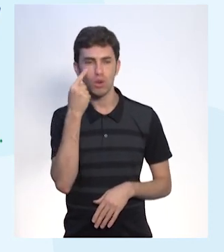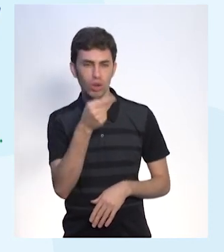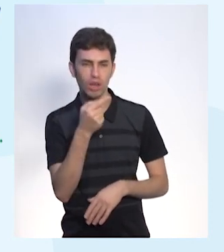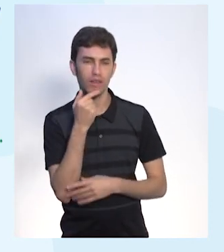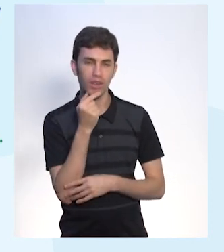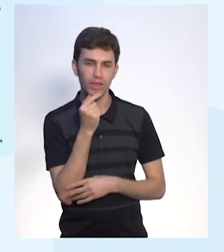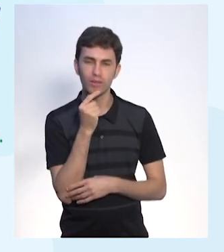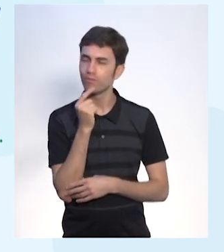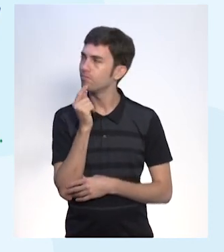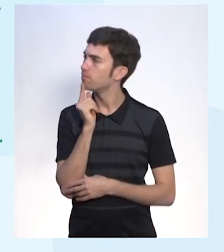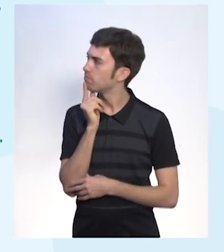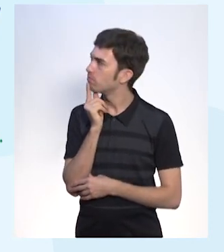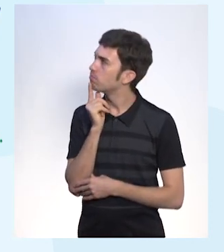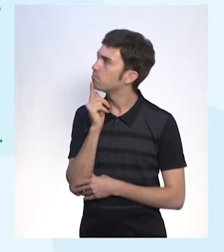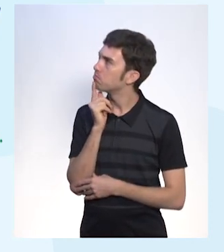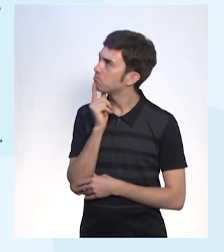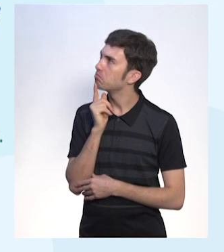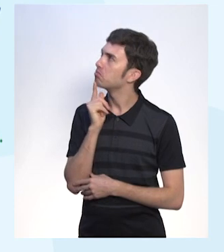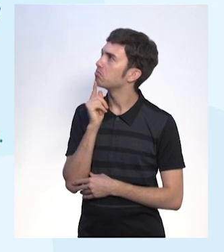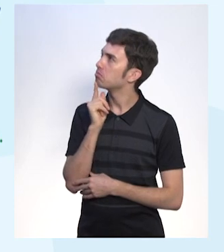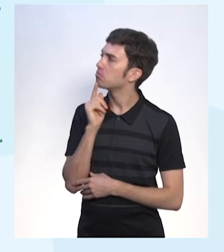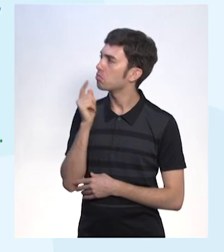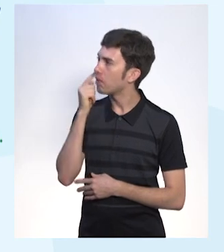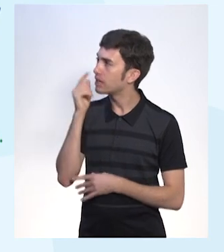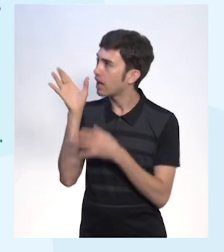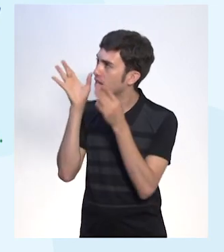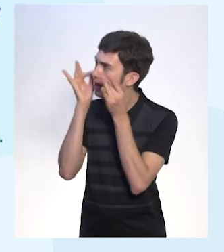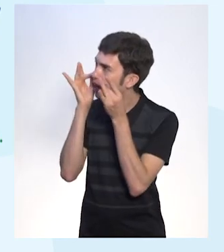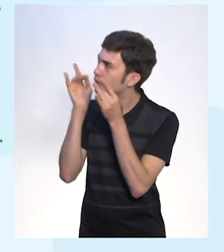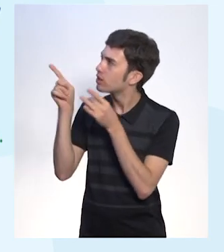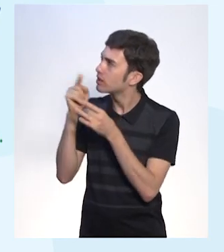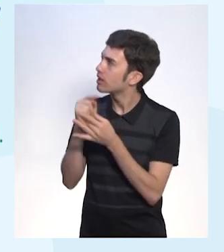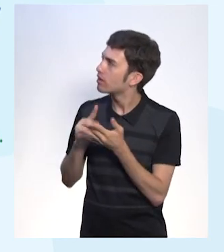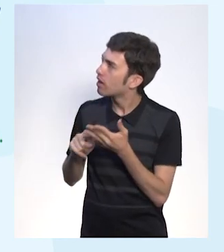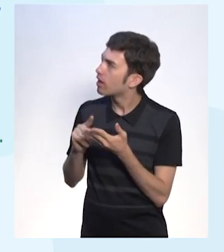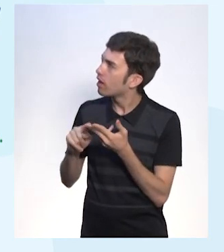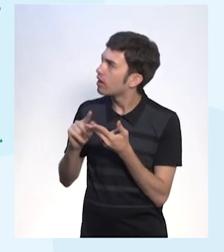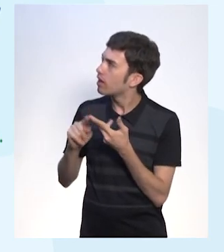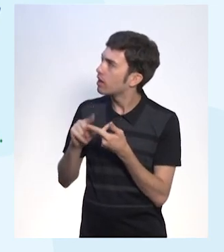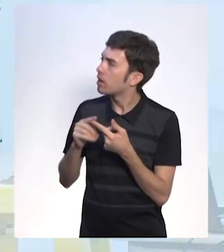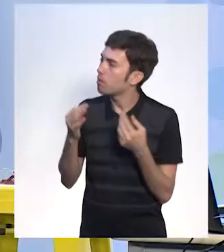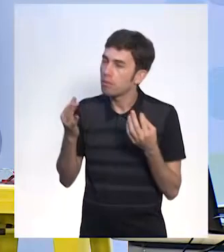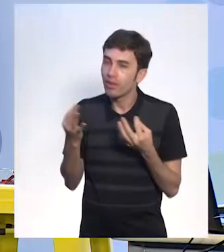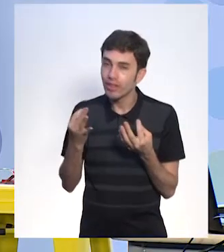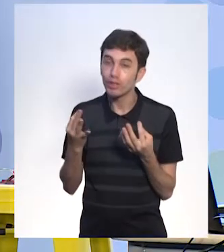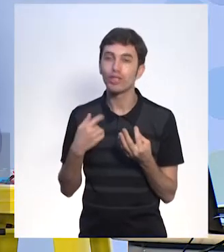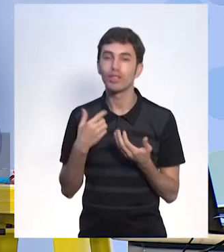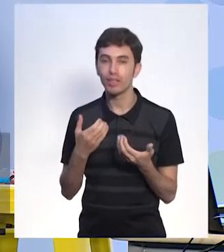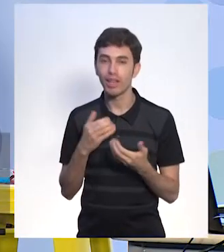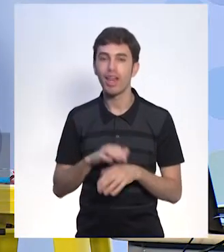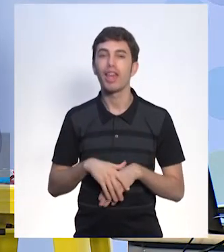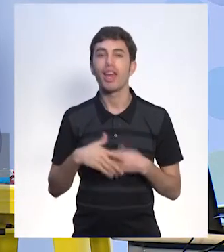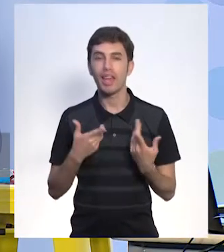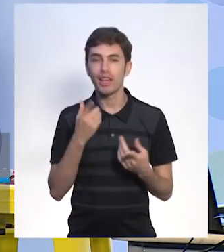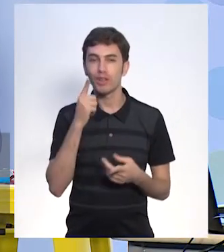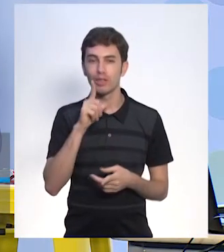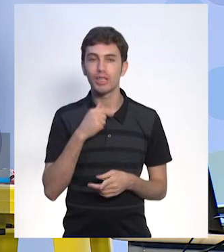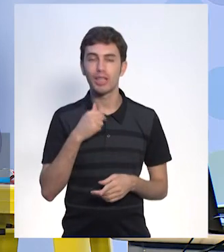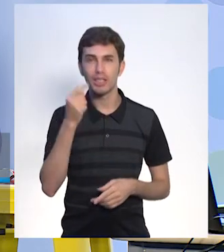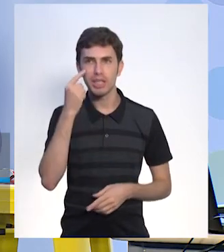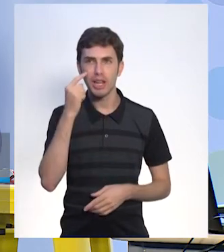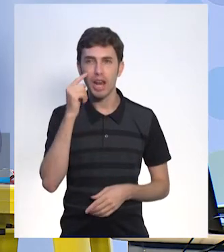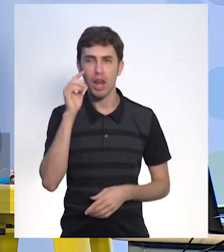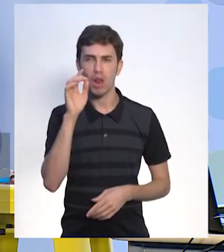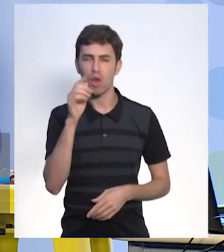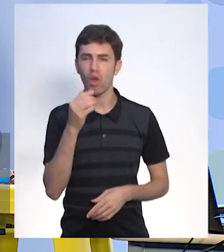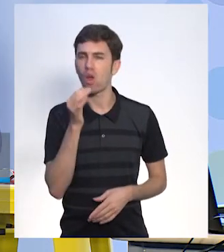olhando, né, com aquele olhar um pouco mais atento, aquela coisa do perfeccionista e buscando as coisas não tão óbvias